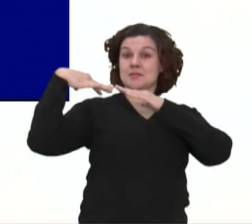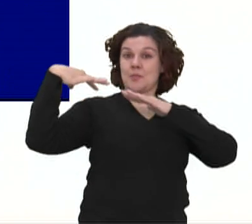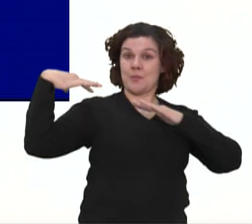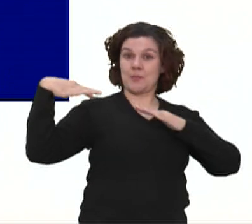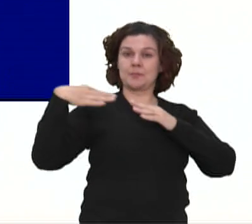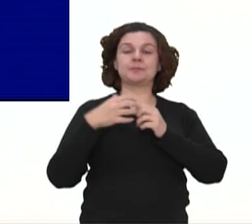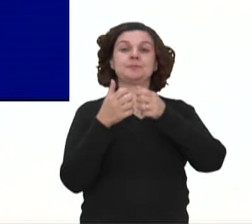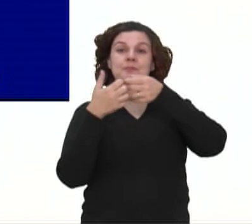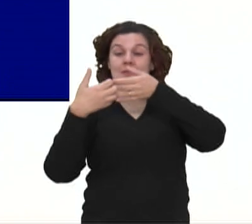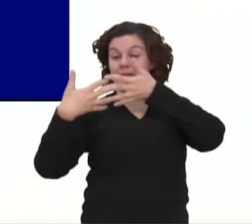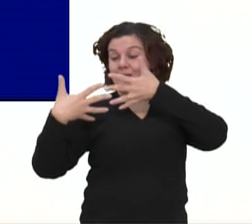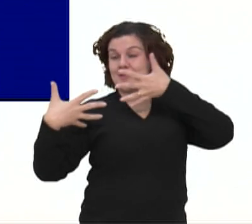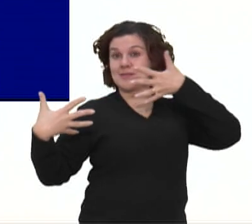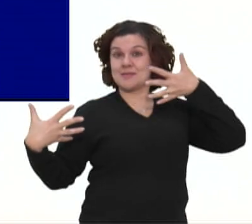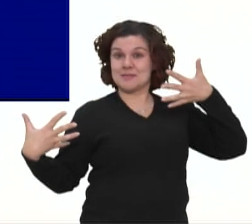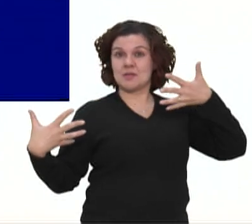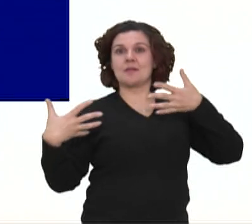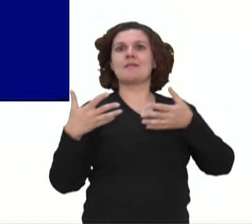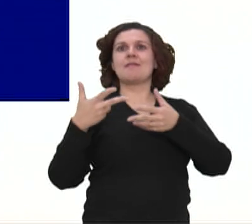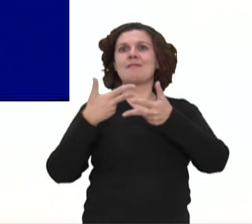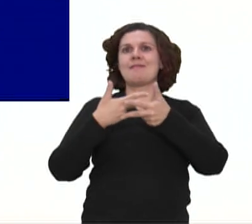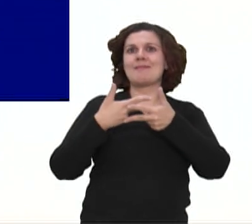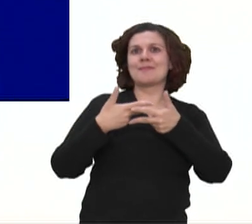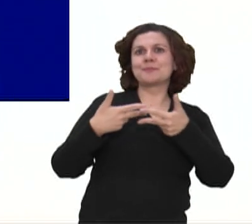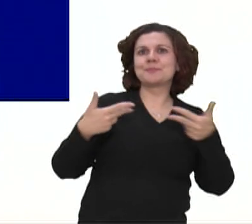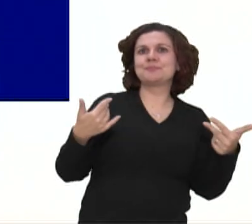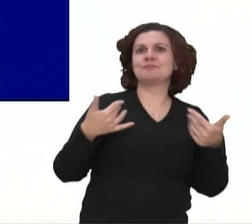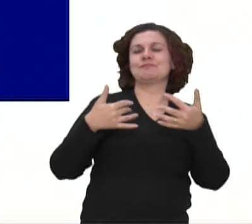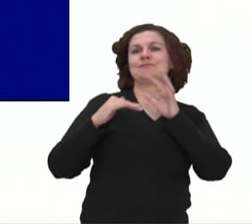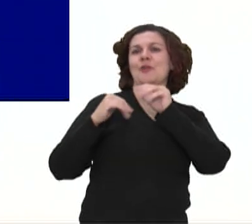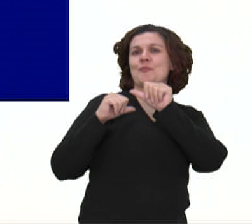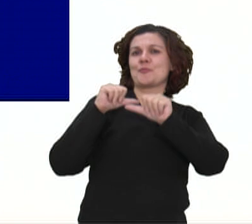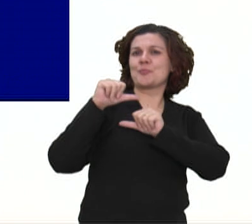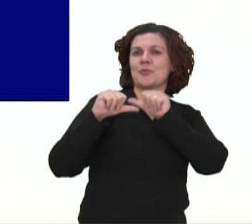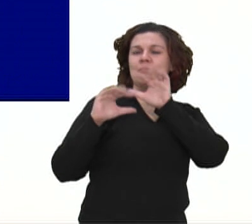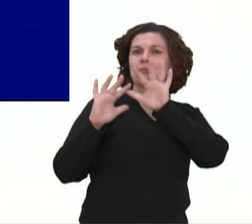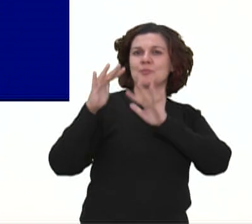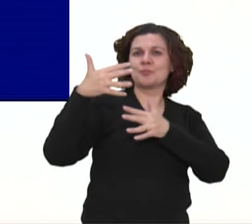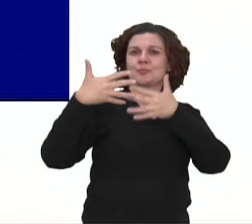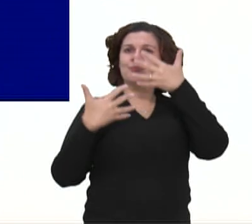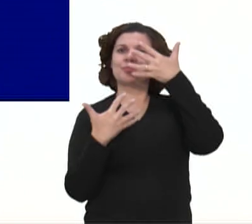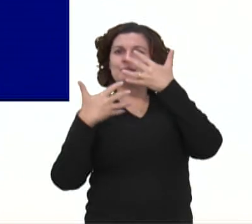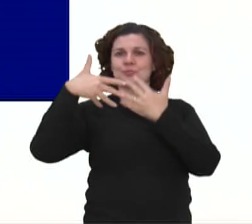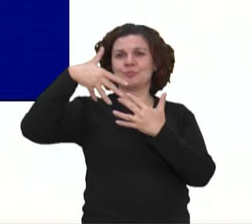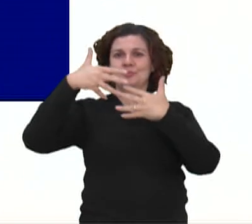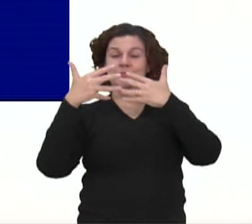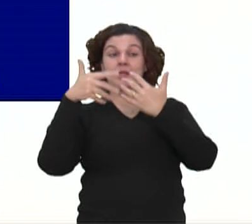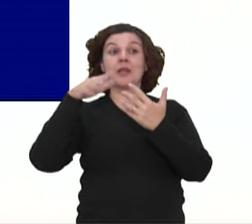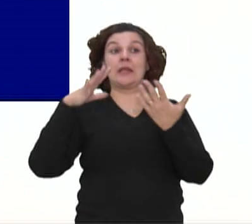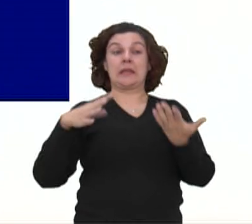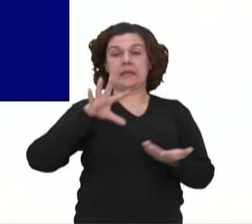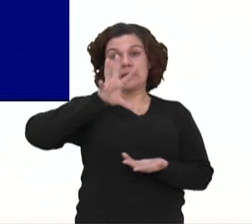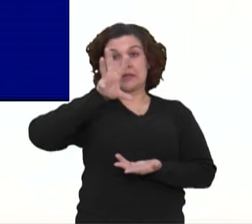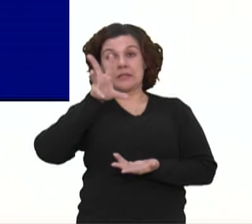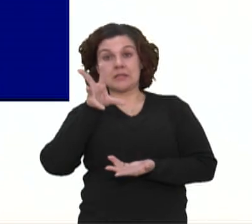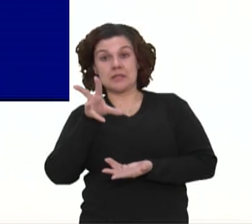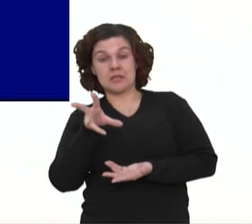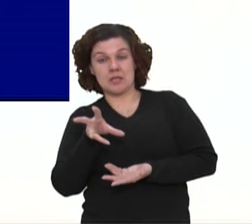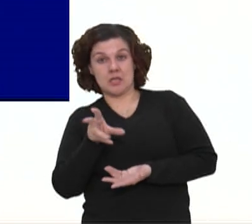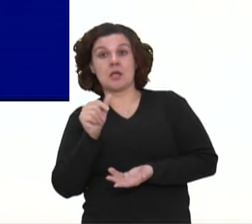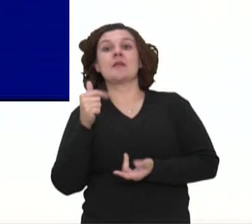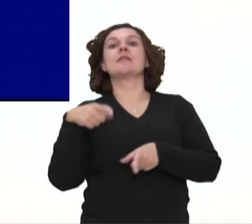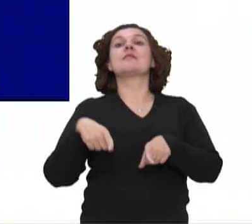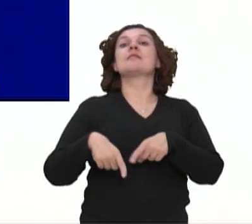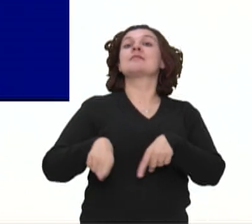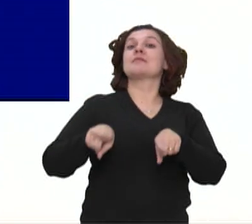continentes, fez com que as coisas fossem se alterando. Portanto, a formação fisiográfica no continente africano, ela também é